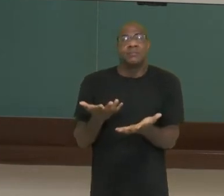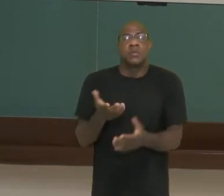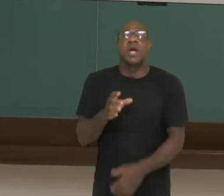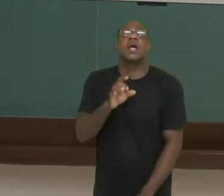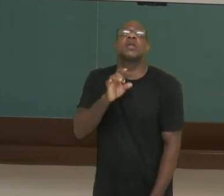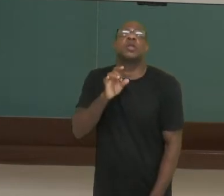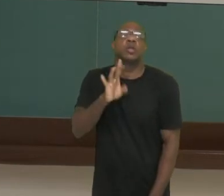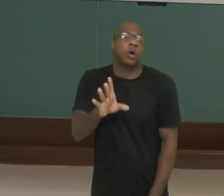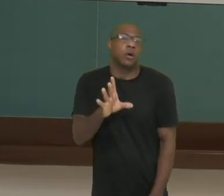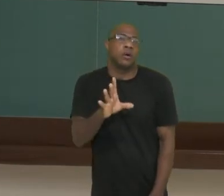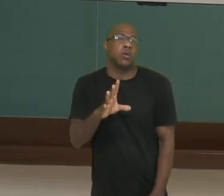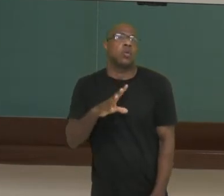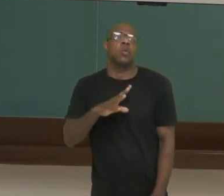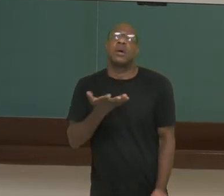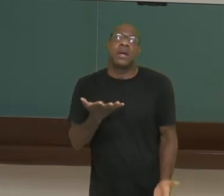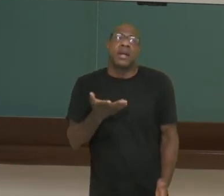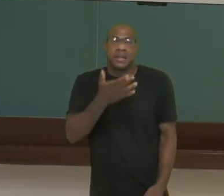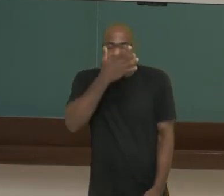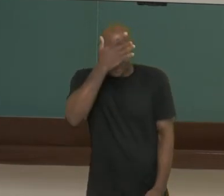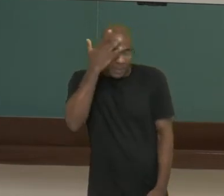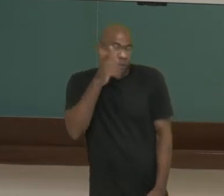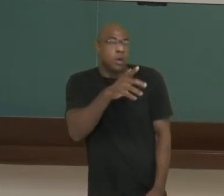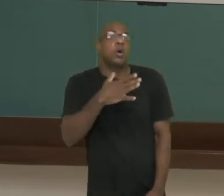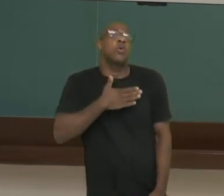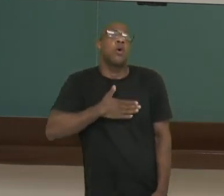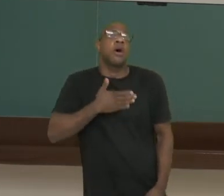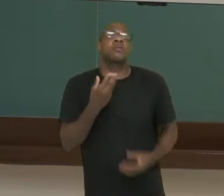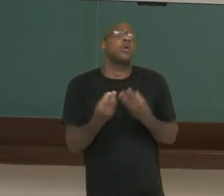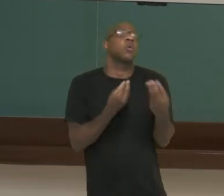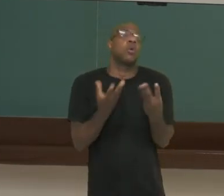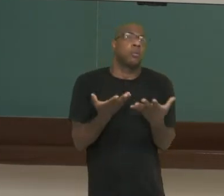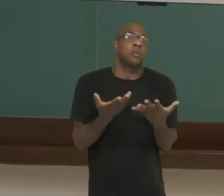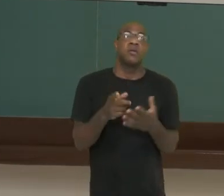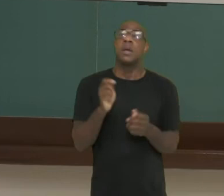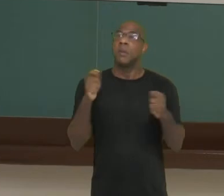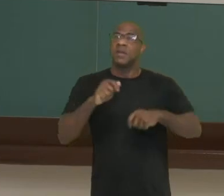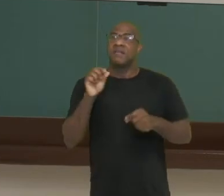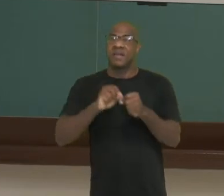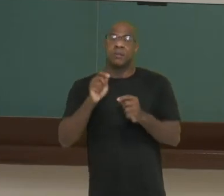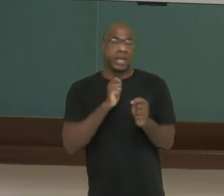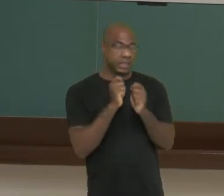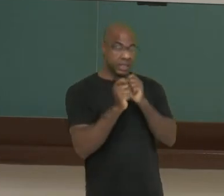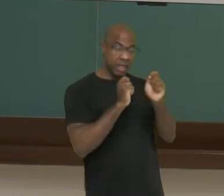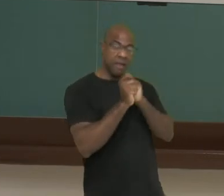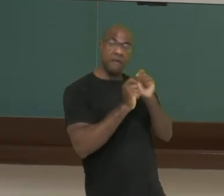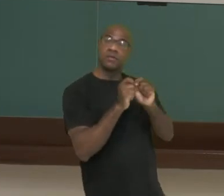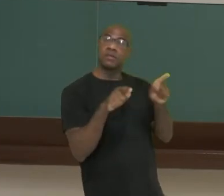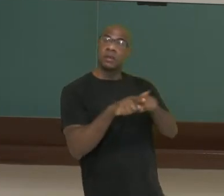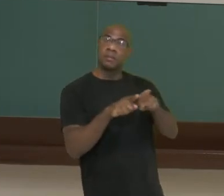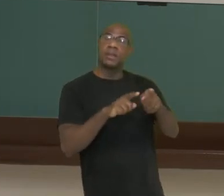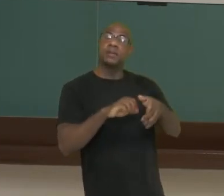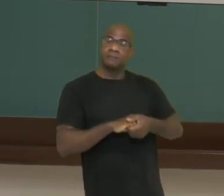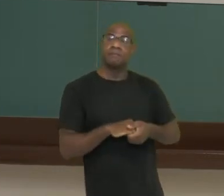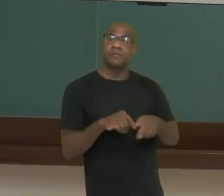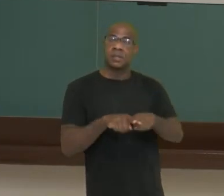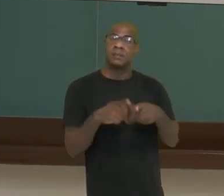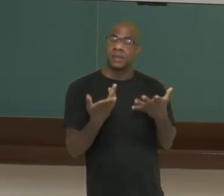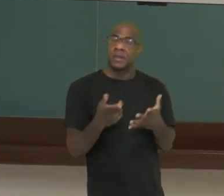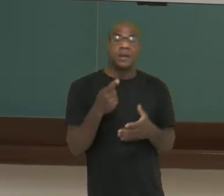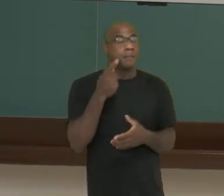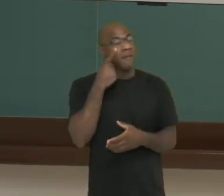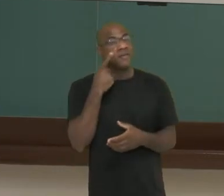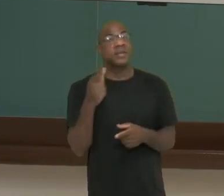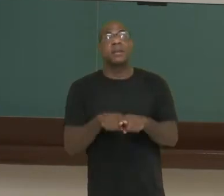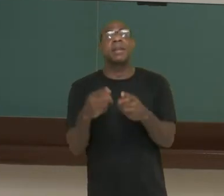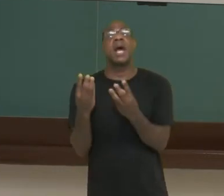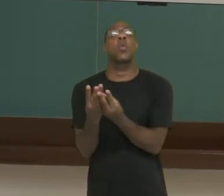qual é o gosto de A ou de B, que você tem que fazer uma entrevista, por exemplo, mais qualificada, onde você quer ver a qualidade,